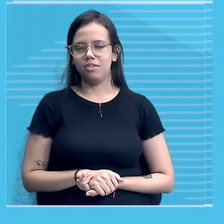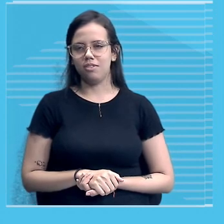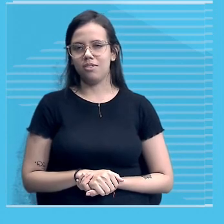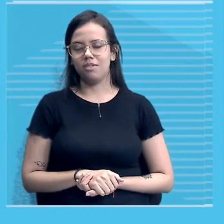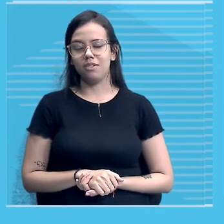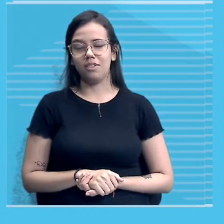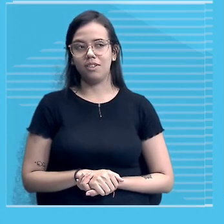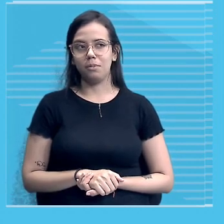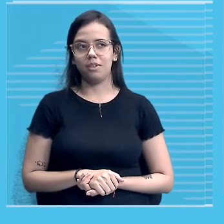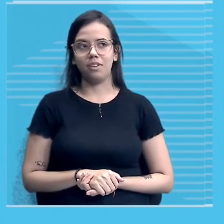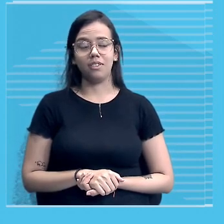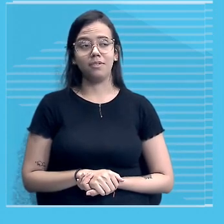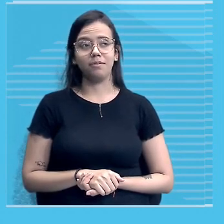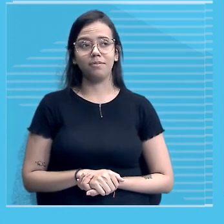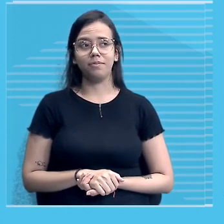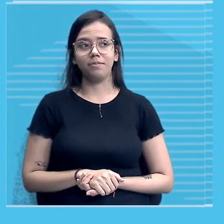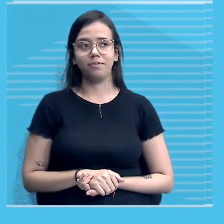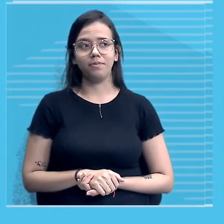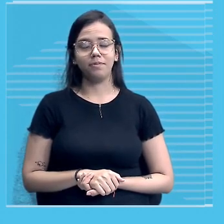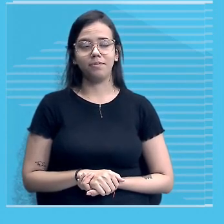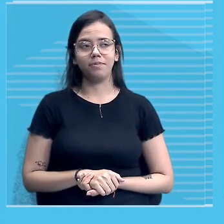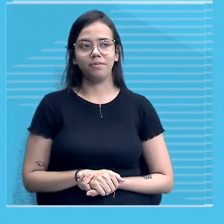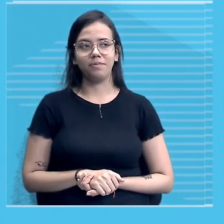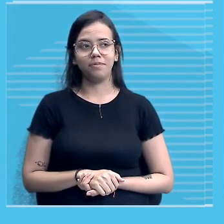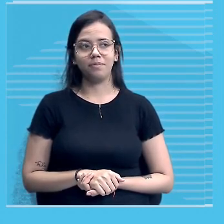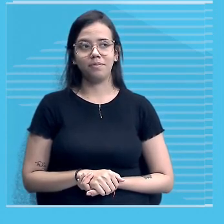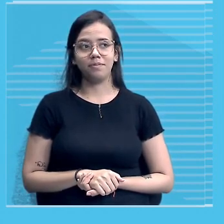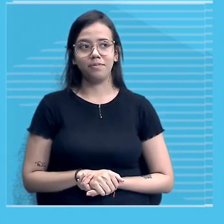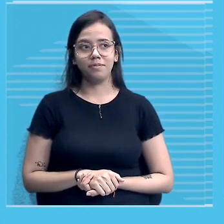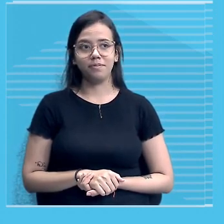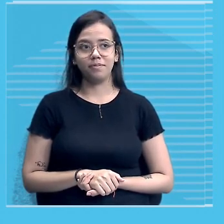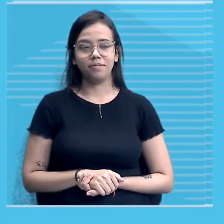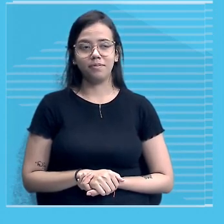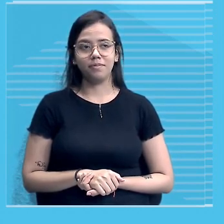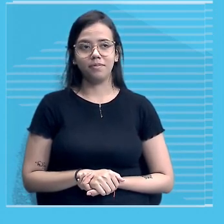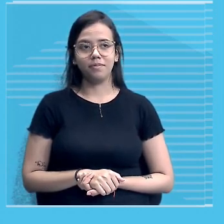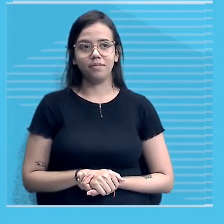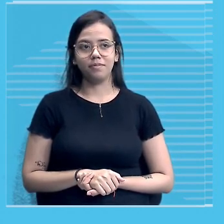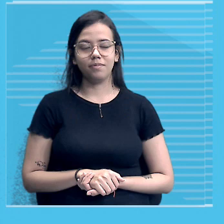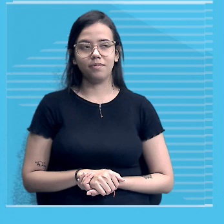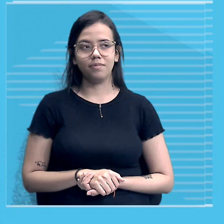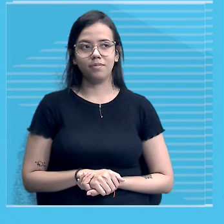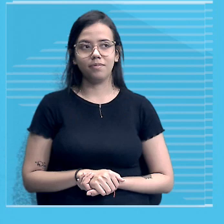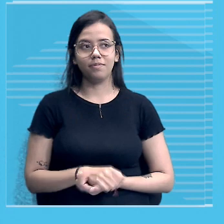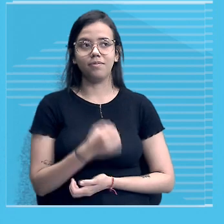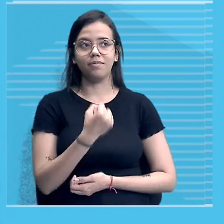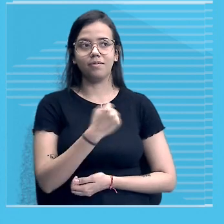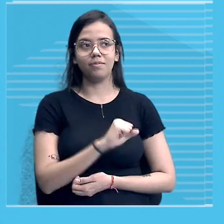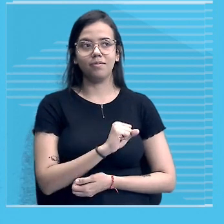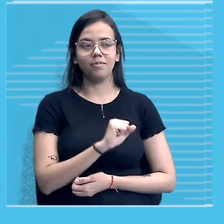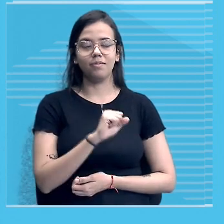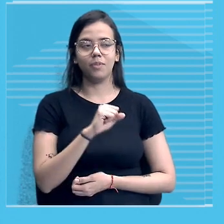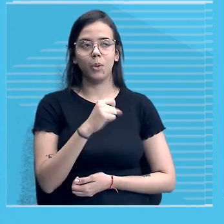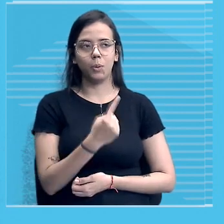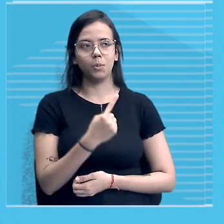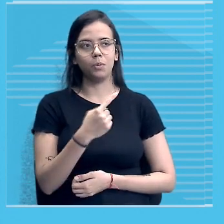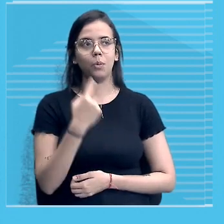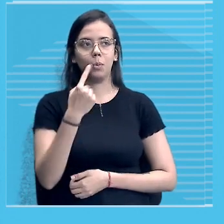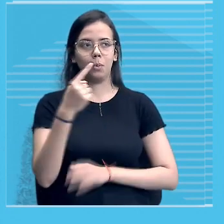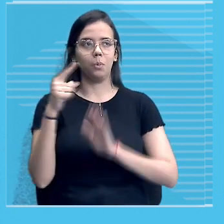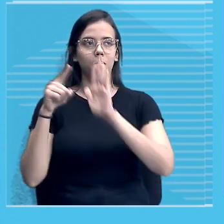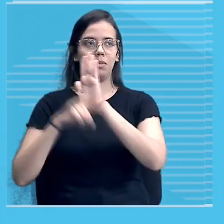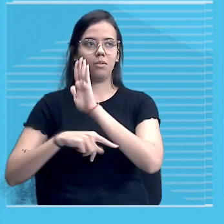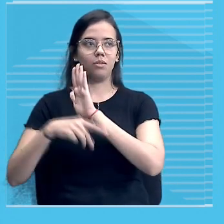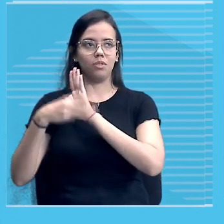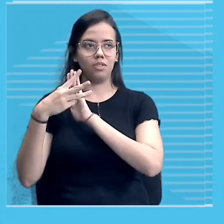e aqui ó em 81 né o elevado a 1 -